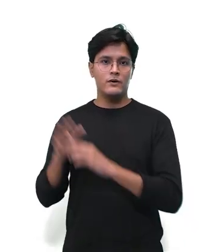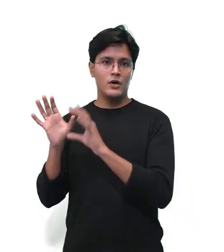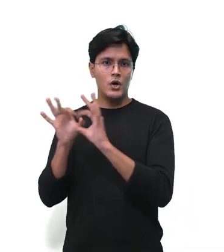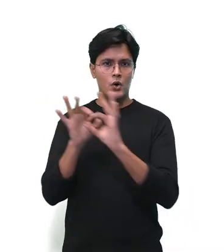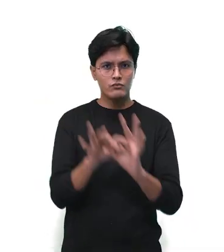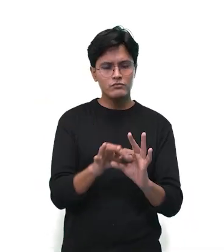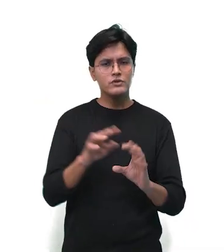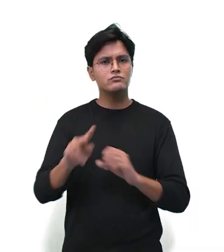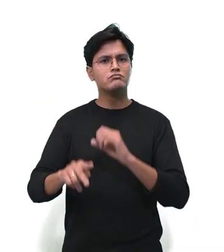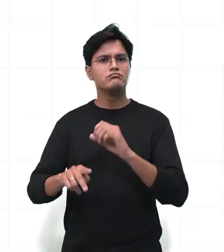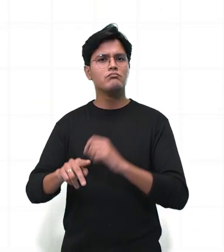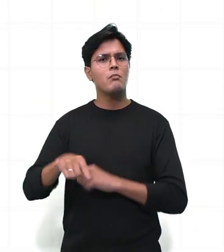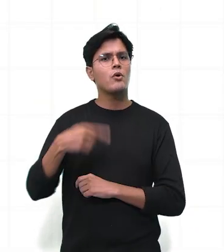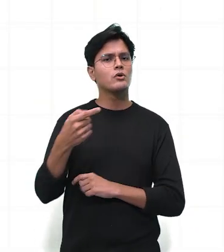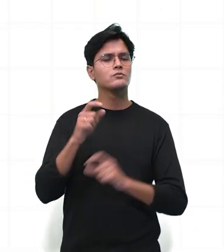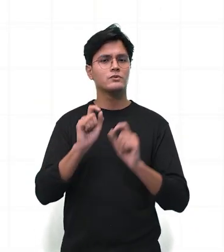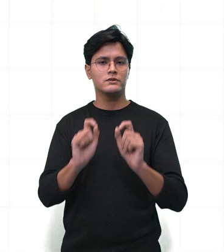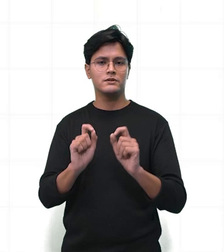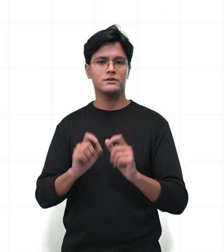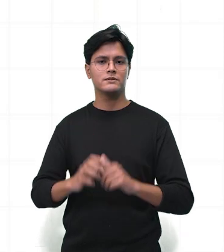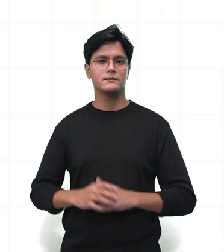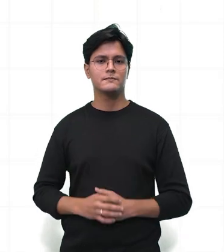temos...